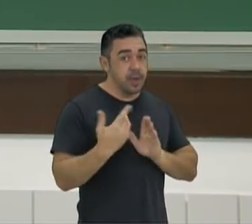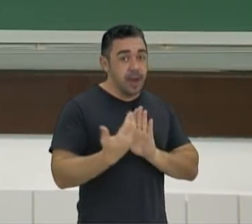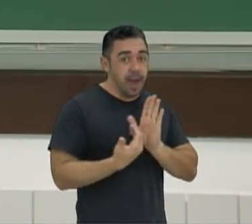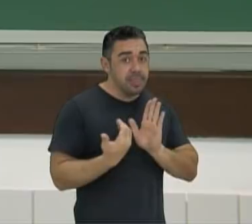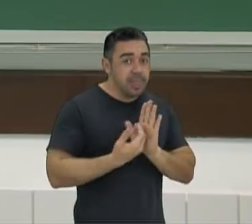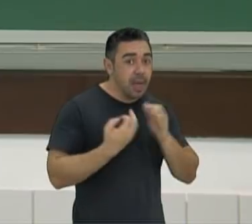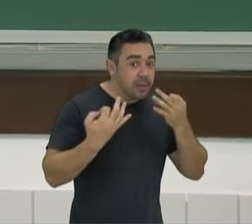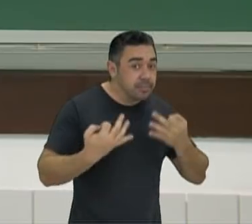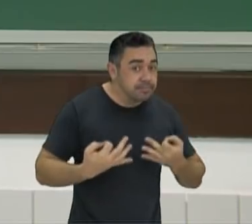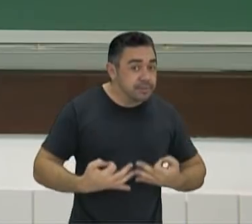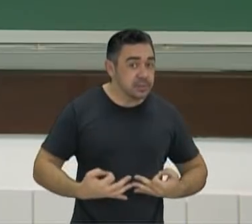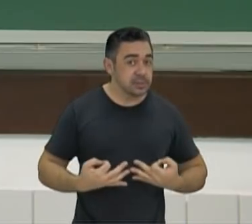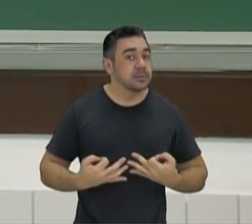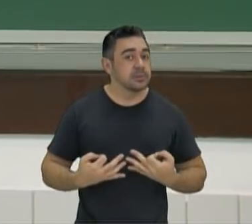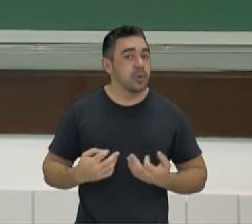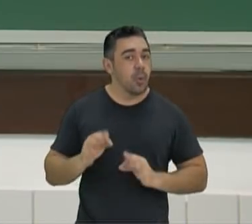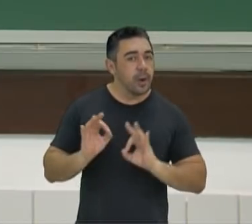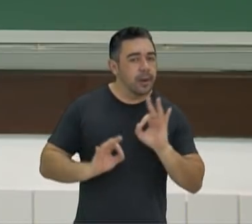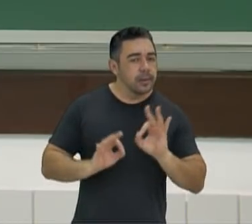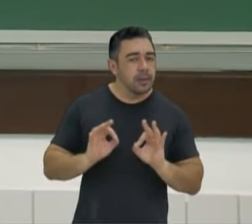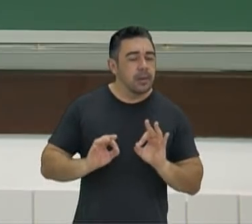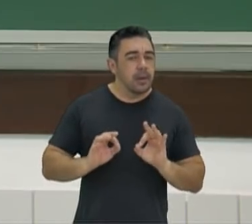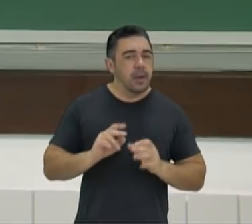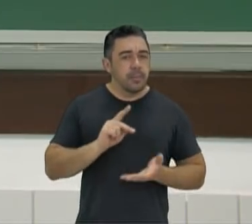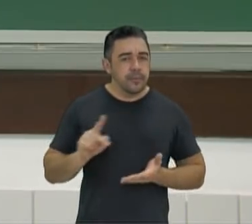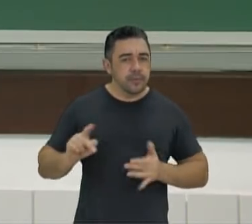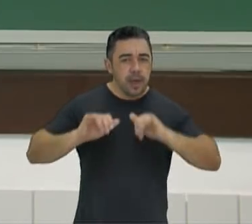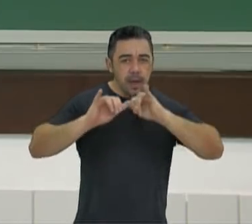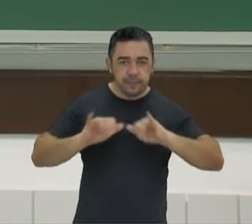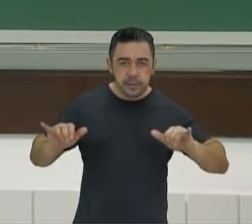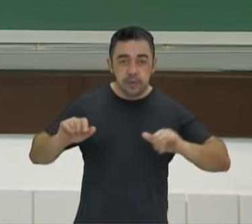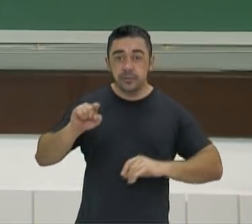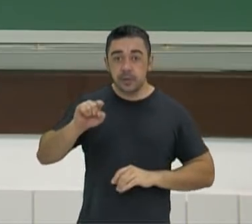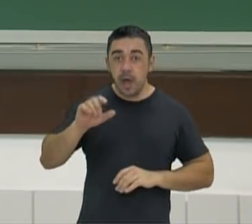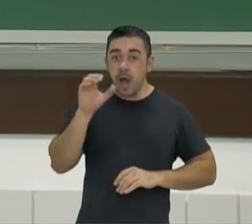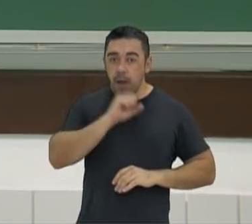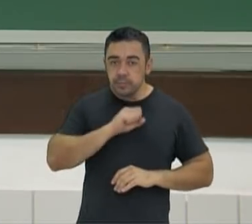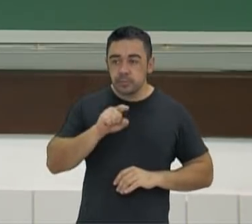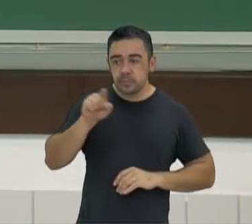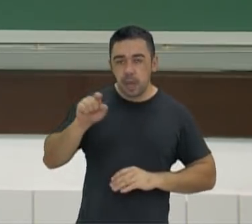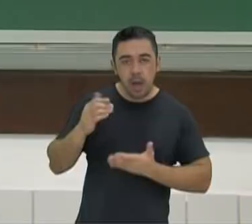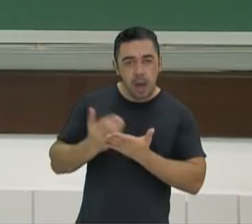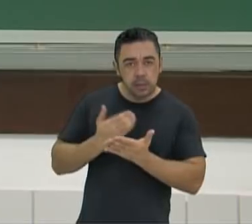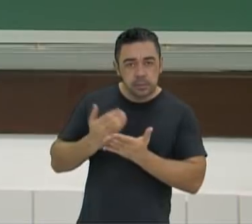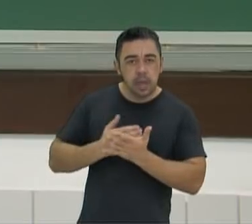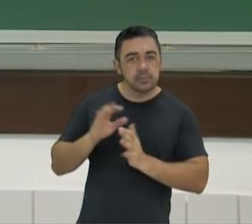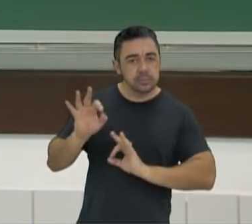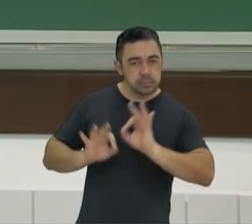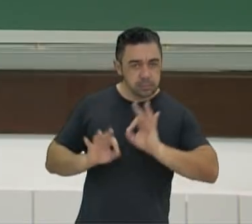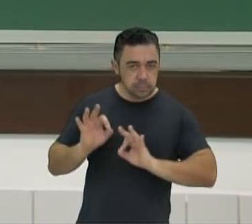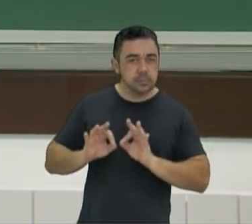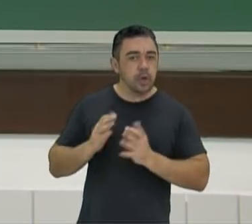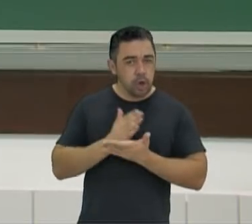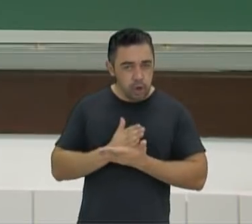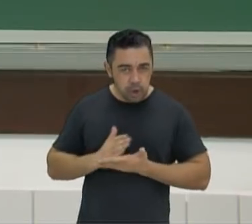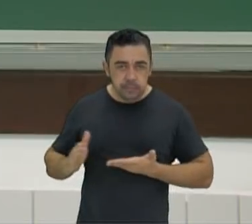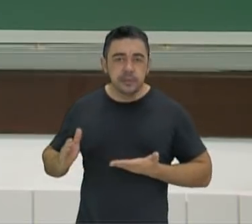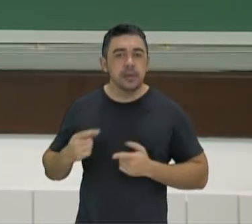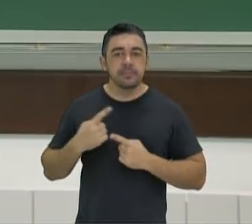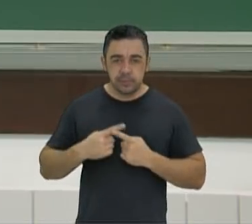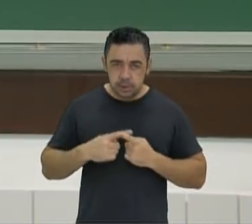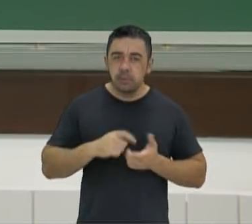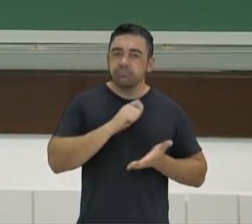precisa estar organizado. Então, enquanto a professora dá os recadinhos, corre lá, pega o seu caderno para se organizar, porque a gente vai